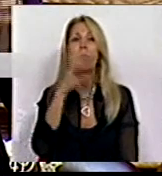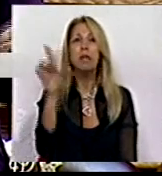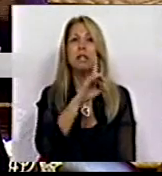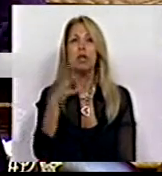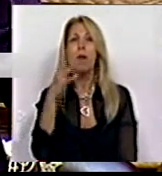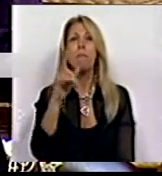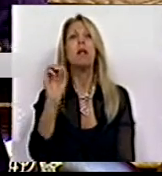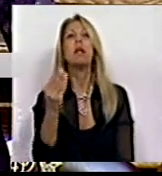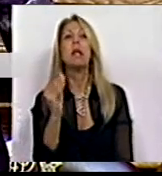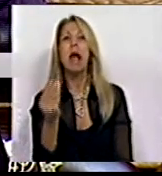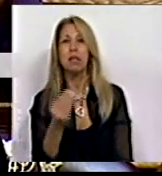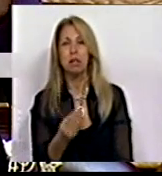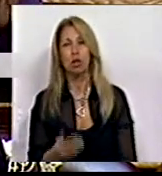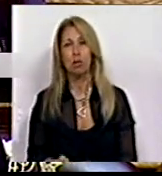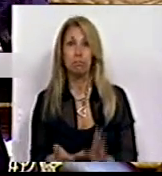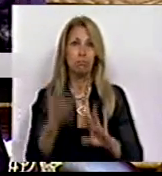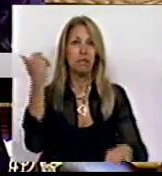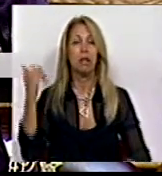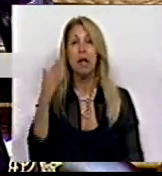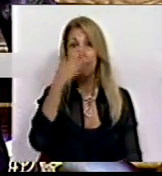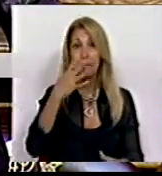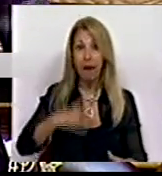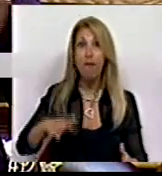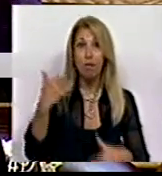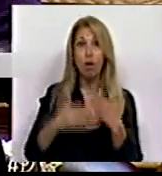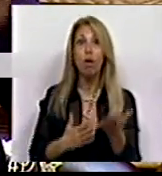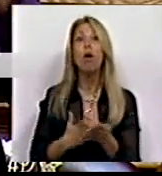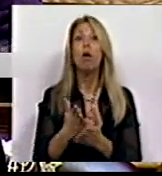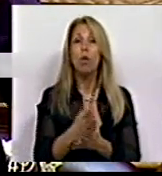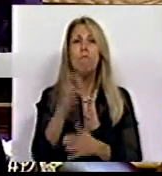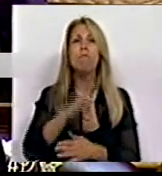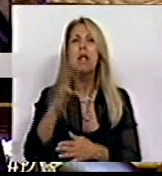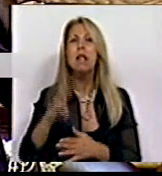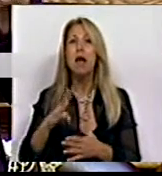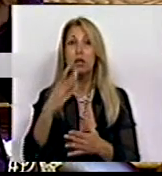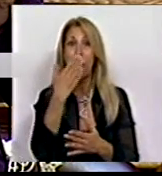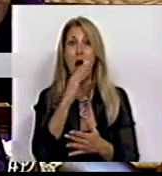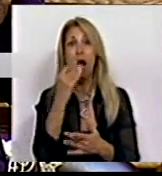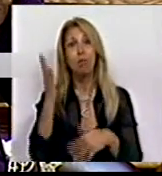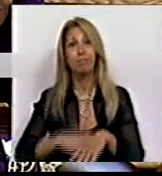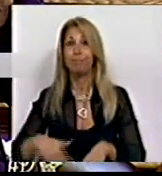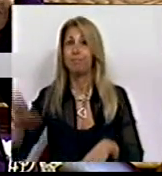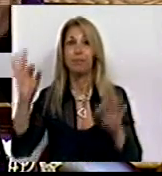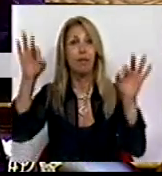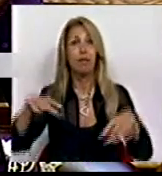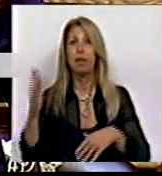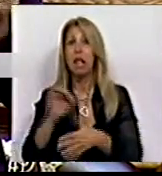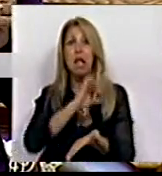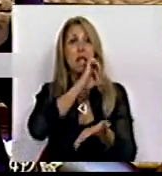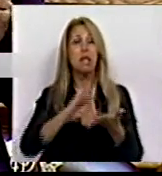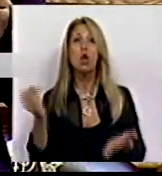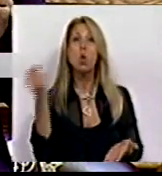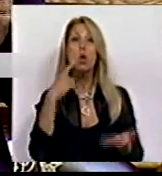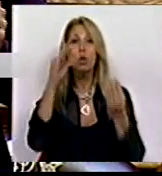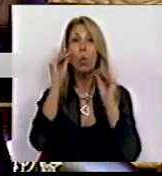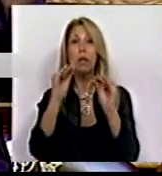crianças, se é continuar com milhares de estudantes que abandonam os seus cursos no ensino superior por